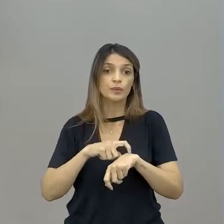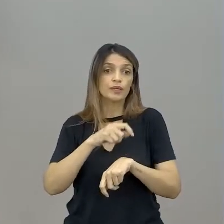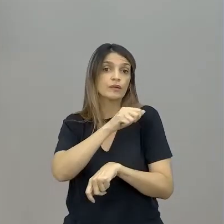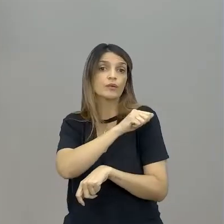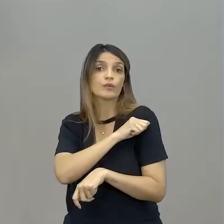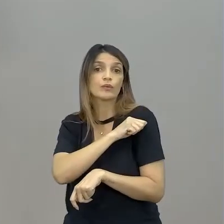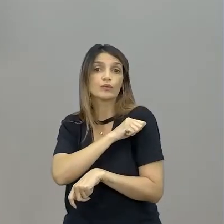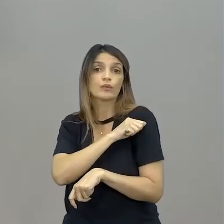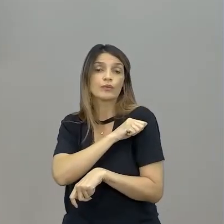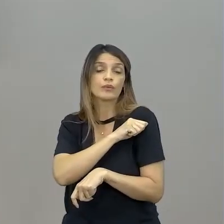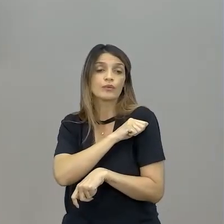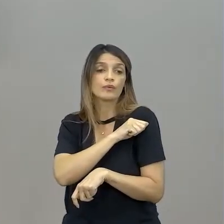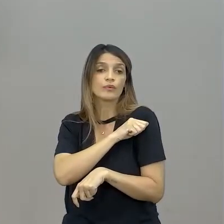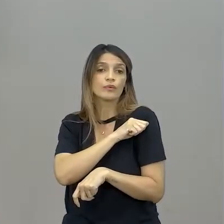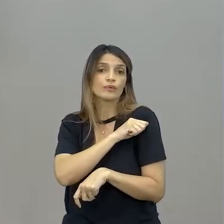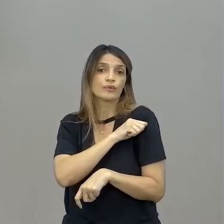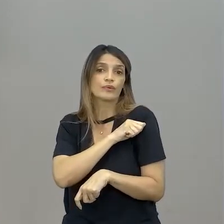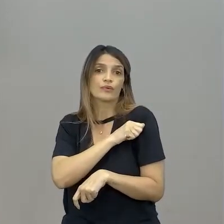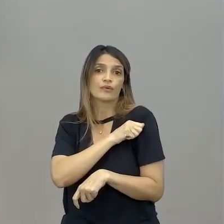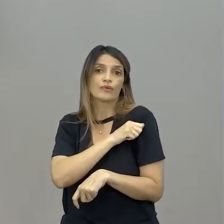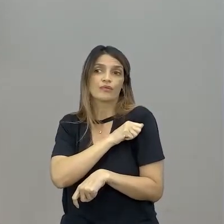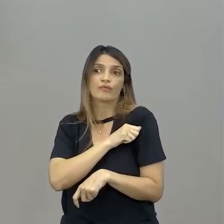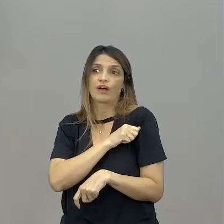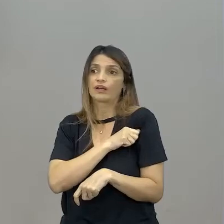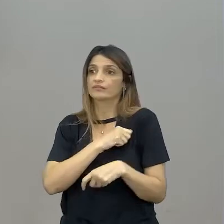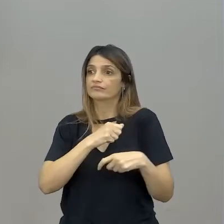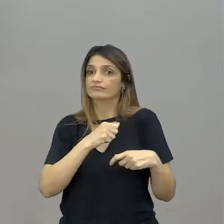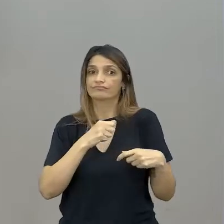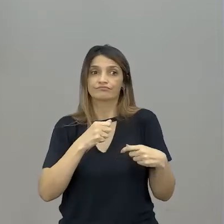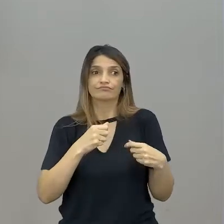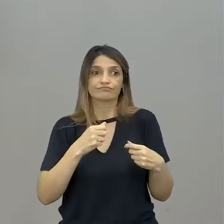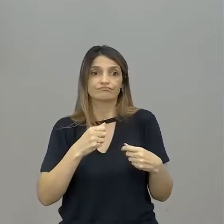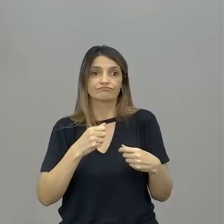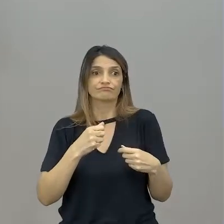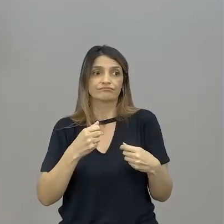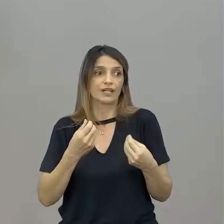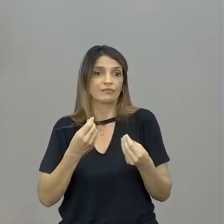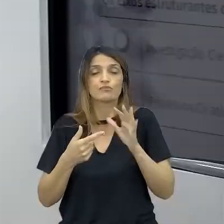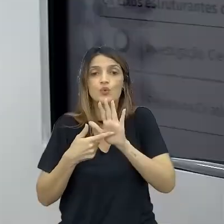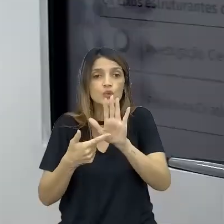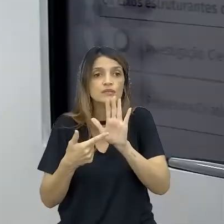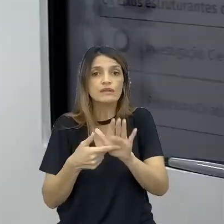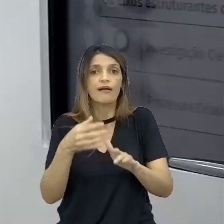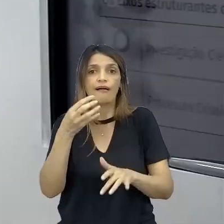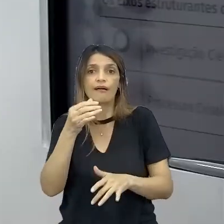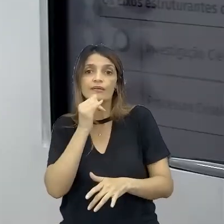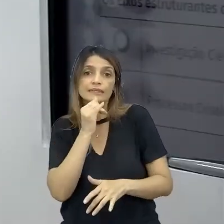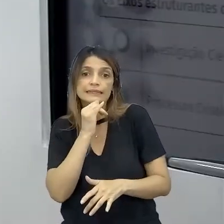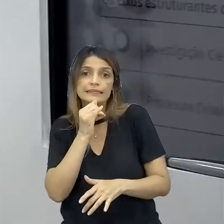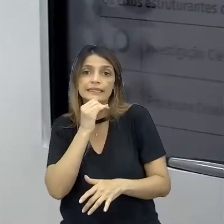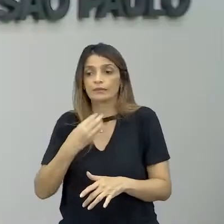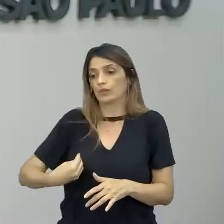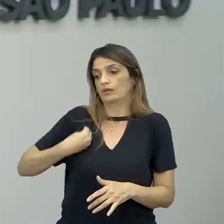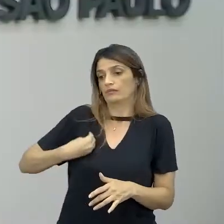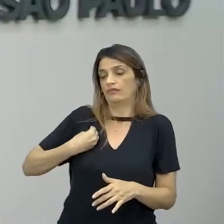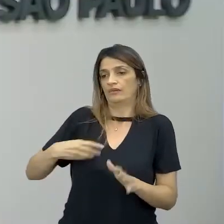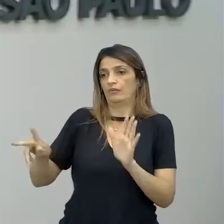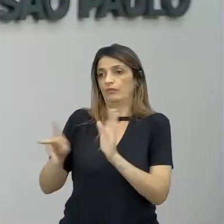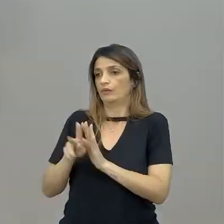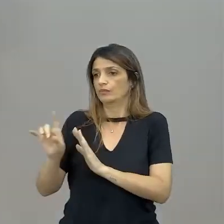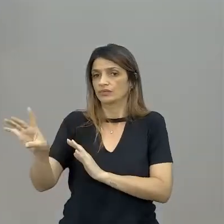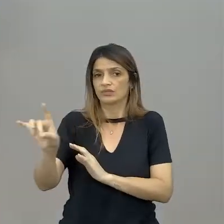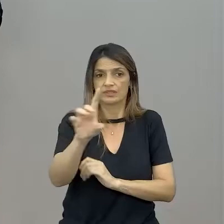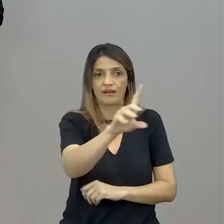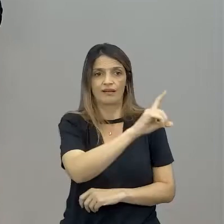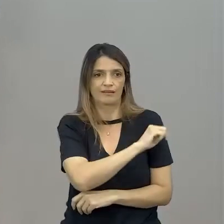vai trazer também o seu repertório, né? Quais são as suas vivências, o que ele está enxergando ali no seu entorno, né? Exatamente. E aí, pensando